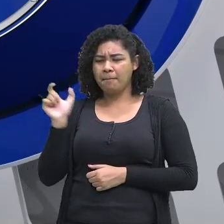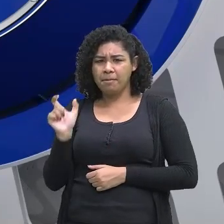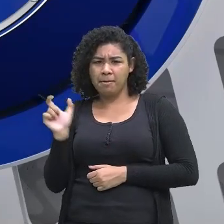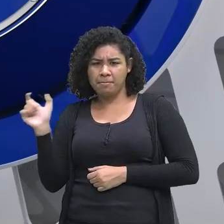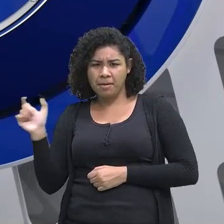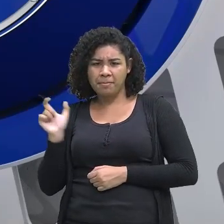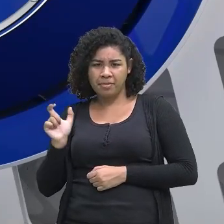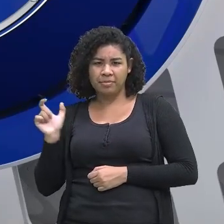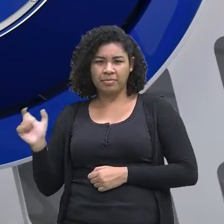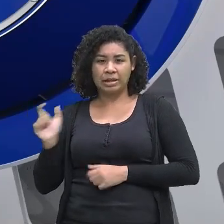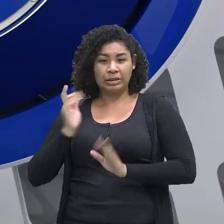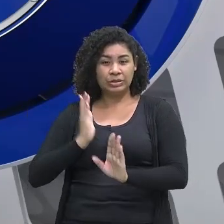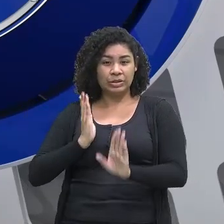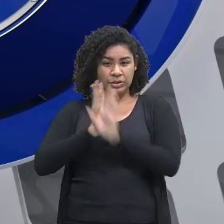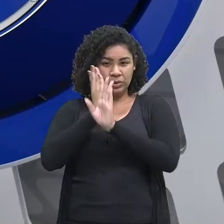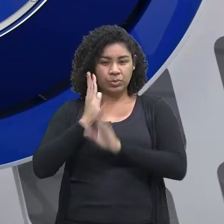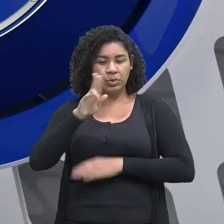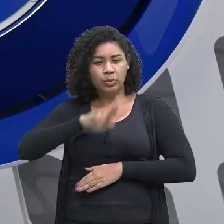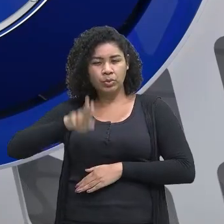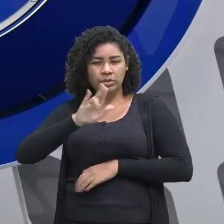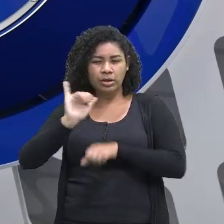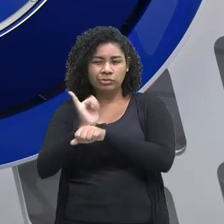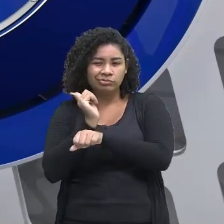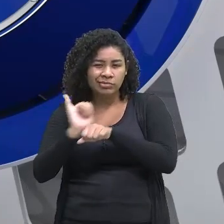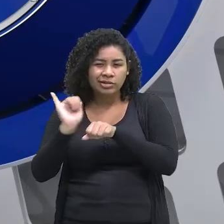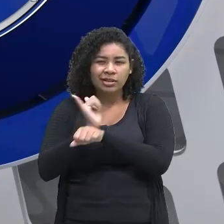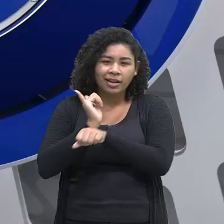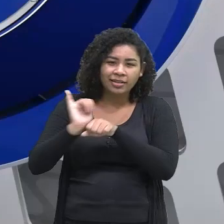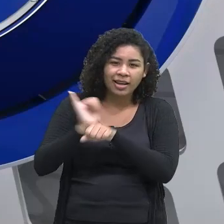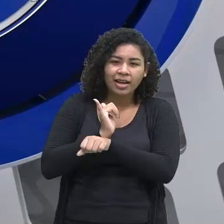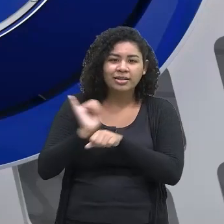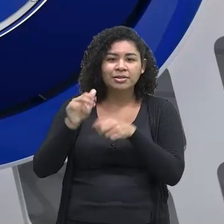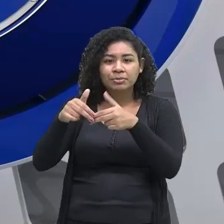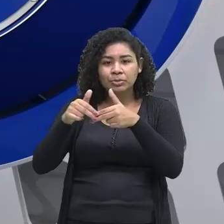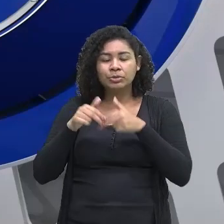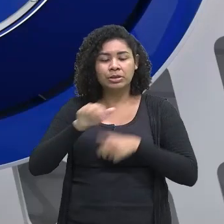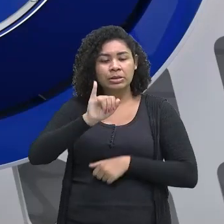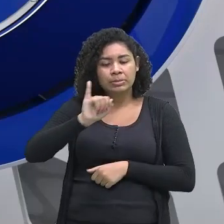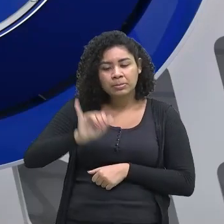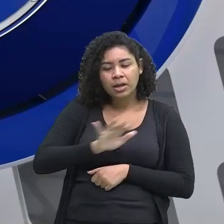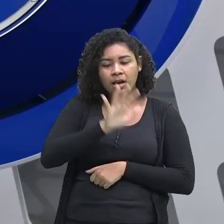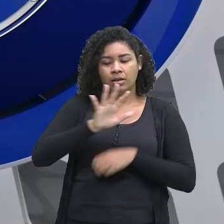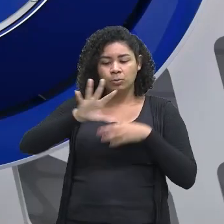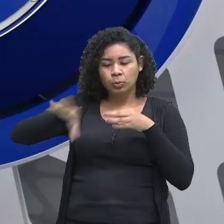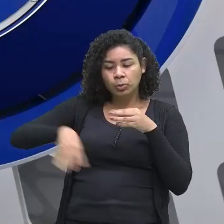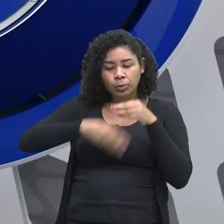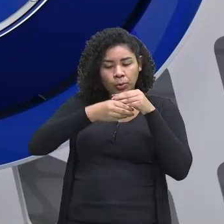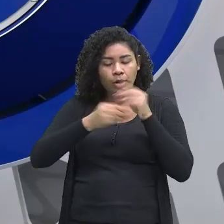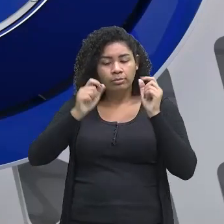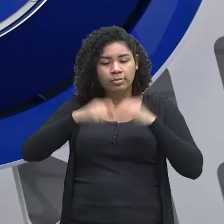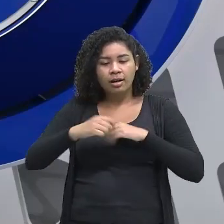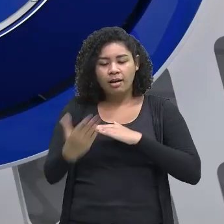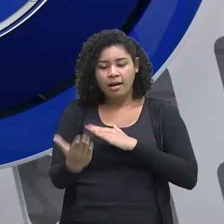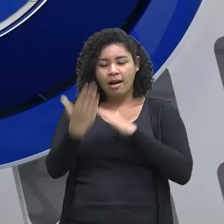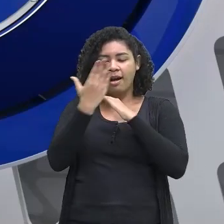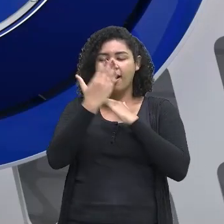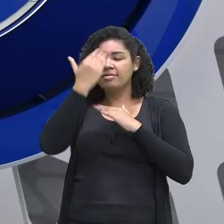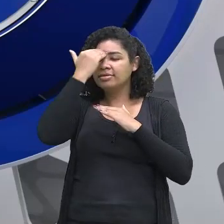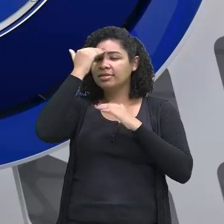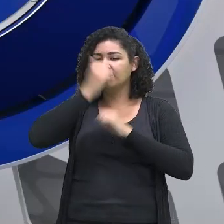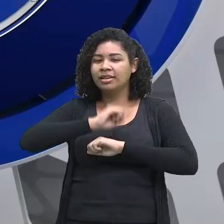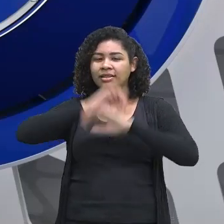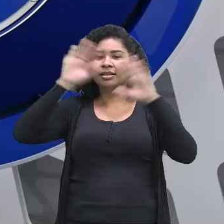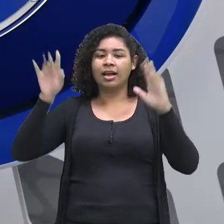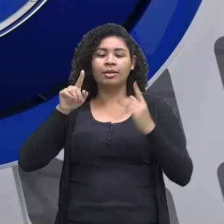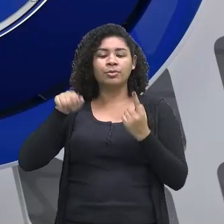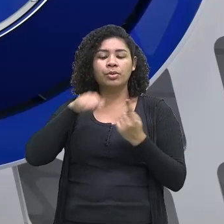achamos especificamente usando o scanning, já juntamente com a imagem, nos dão a ideia do sentido do